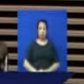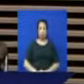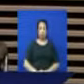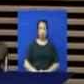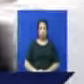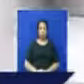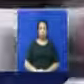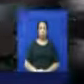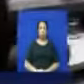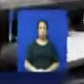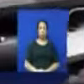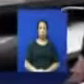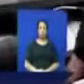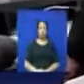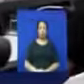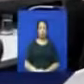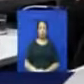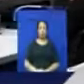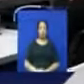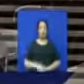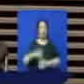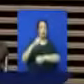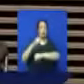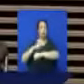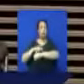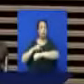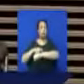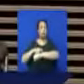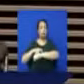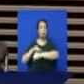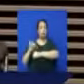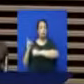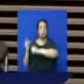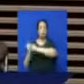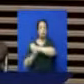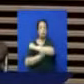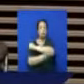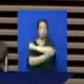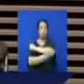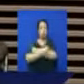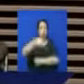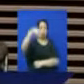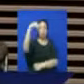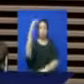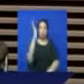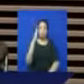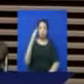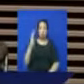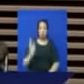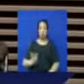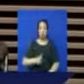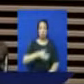Neste momento, eu convido a todos para acompanharem a execução do hino nacional.